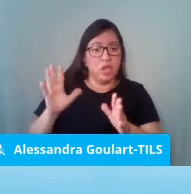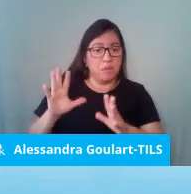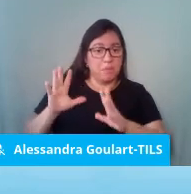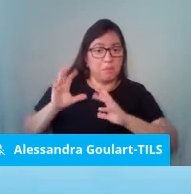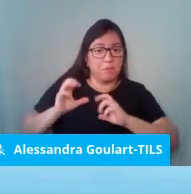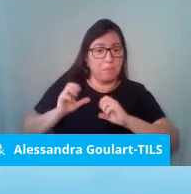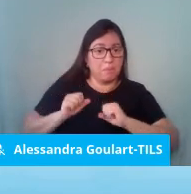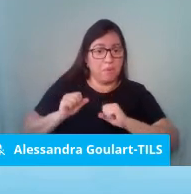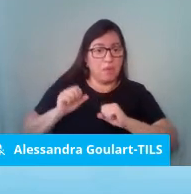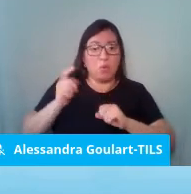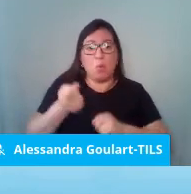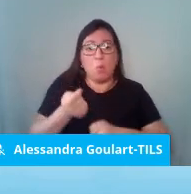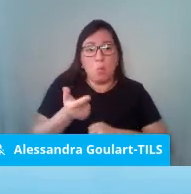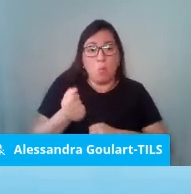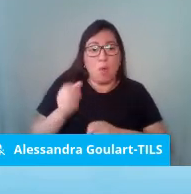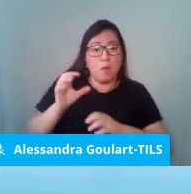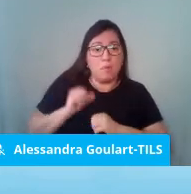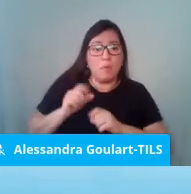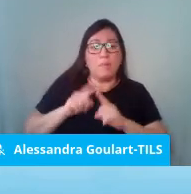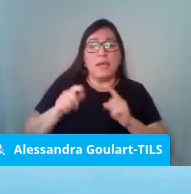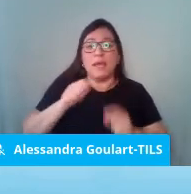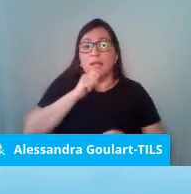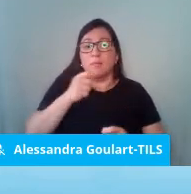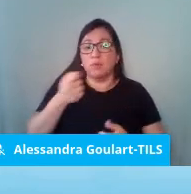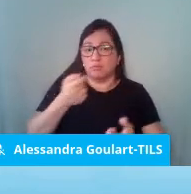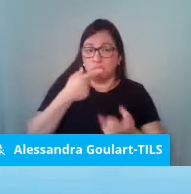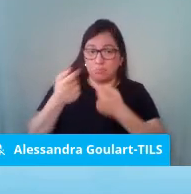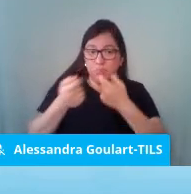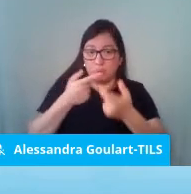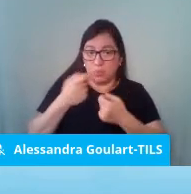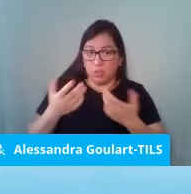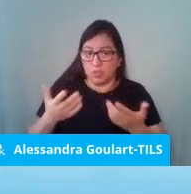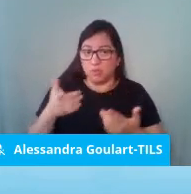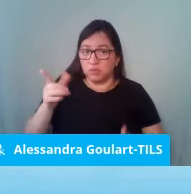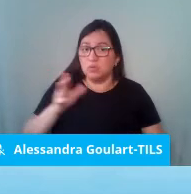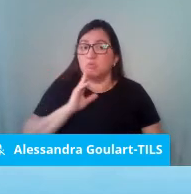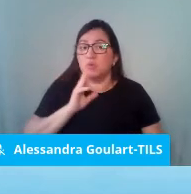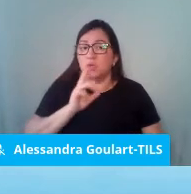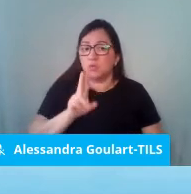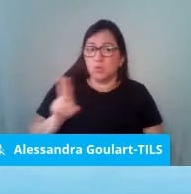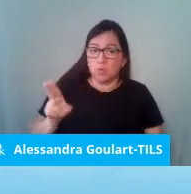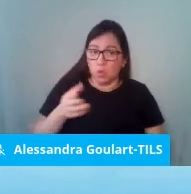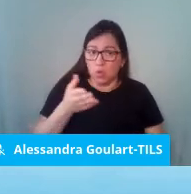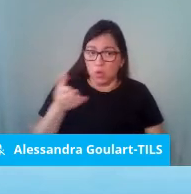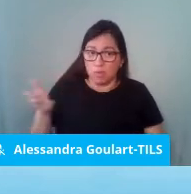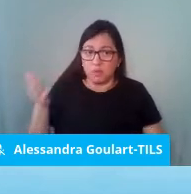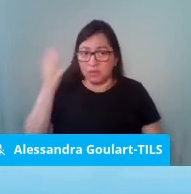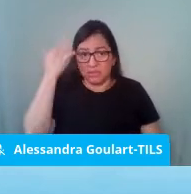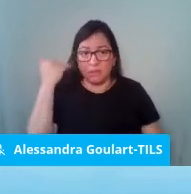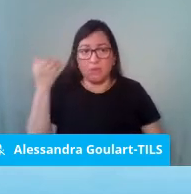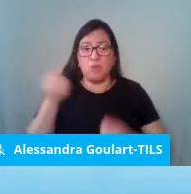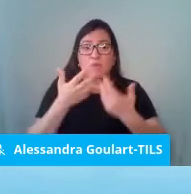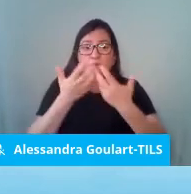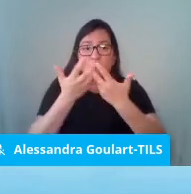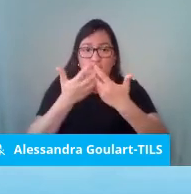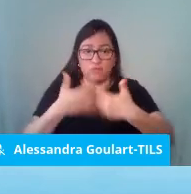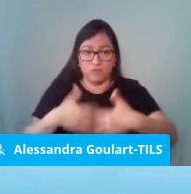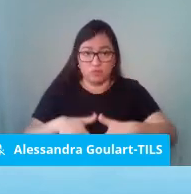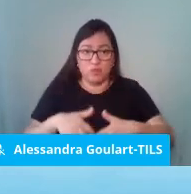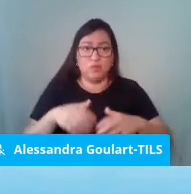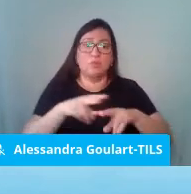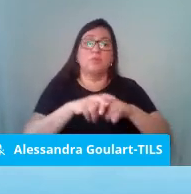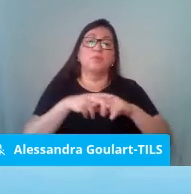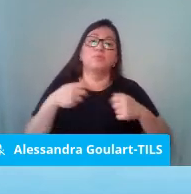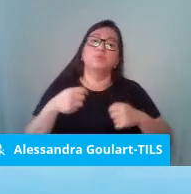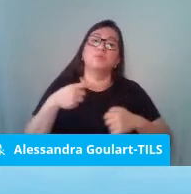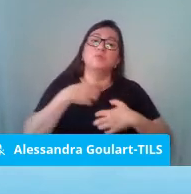pode ser beneficiada dessa profilaxia. Então, a gente precisa pensar de uma forma mais ampla em prevenção de IST e